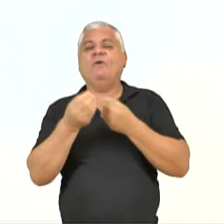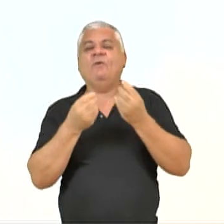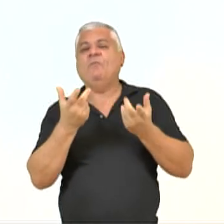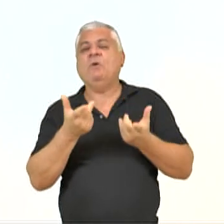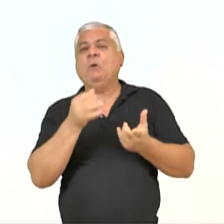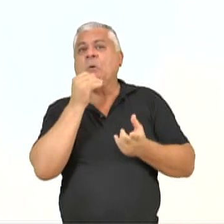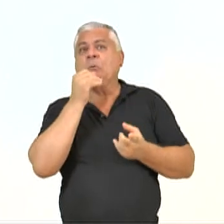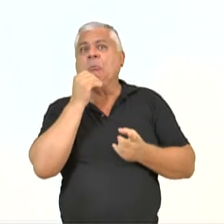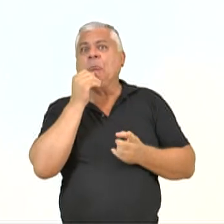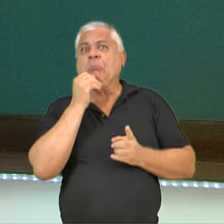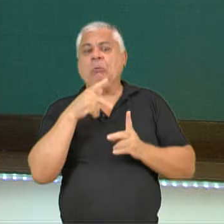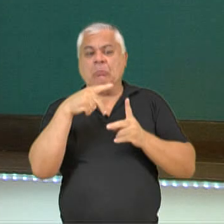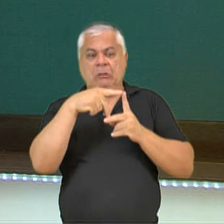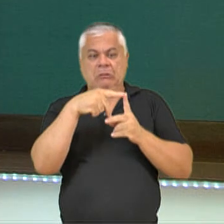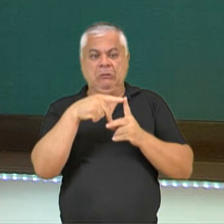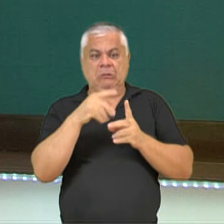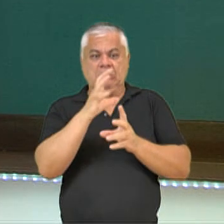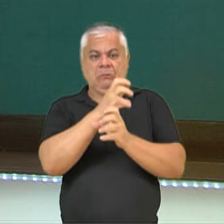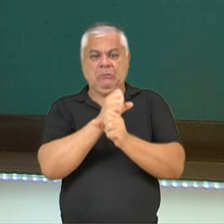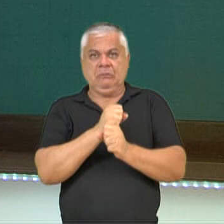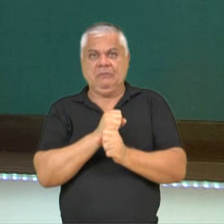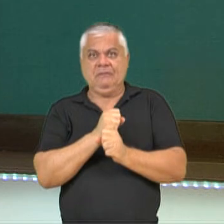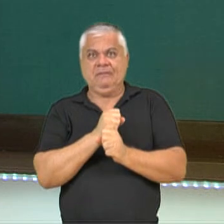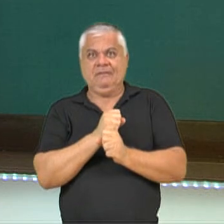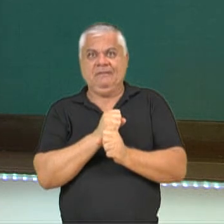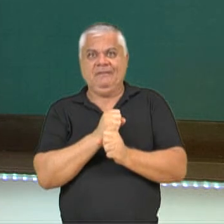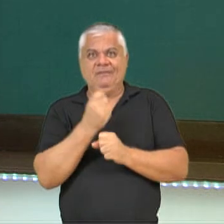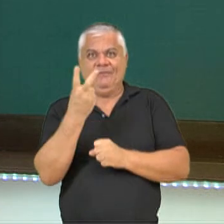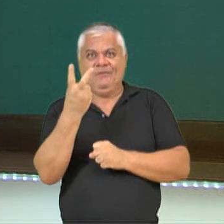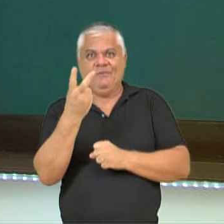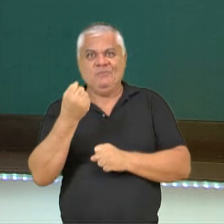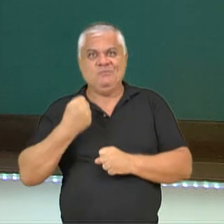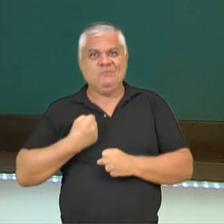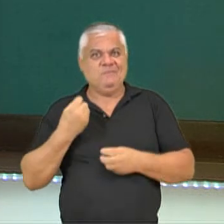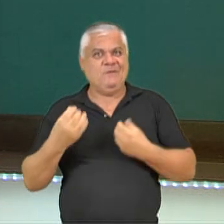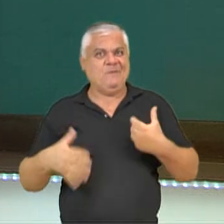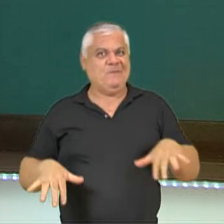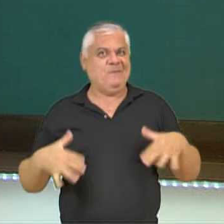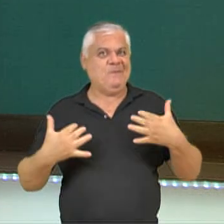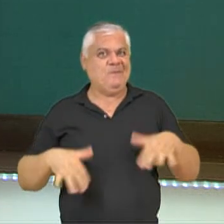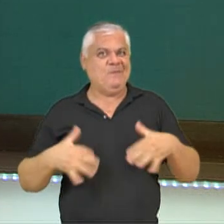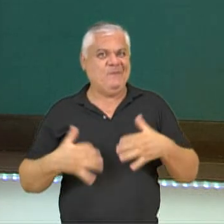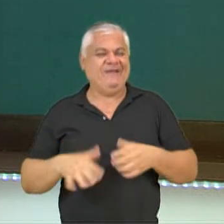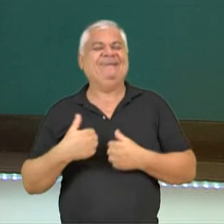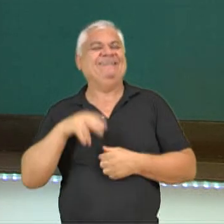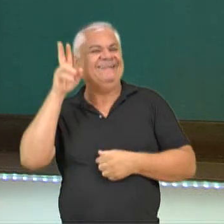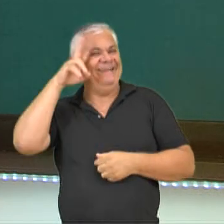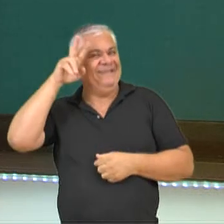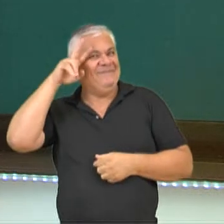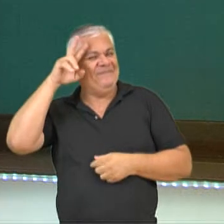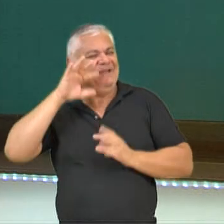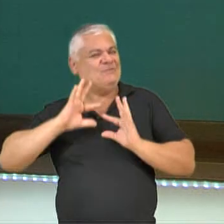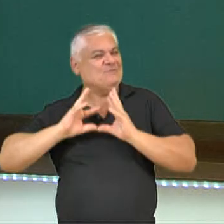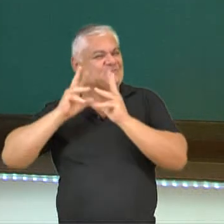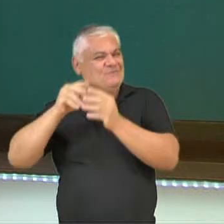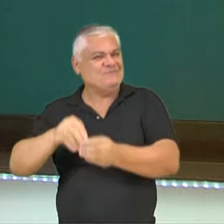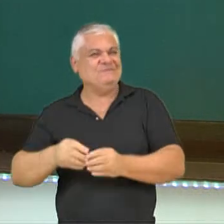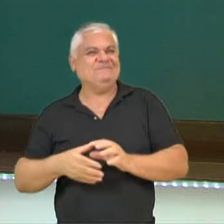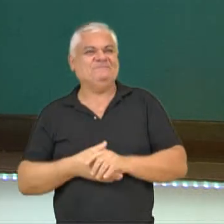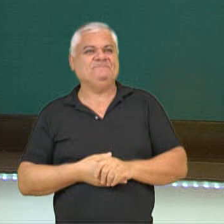o quadrado da soma de dois termos, ok? Então, essa parte aí, vamos estar relembrando tudo